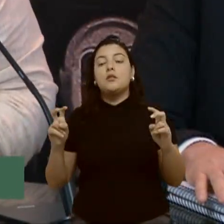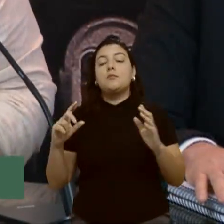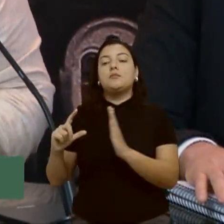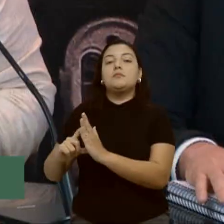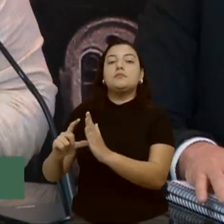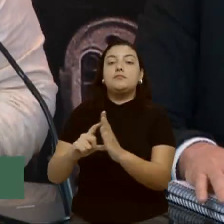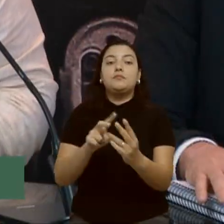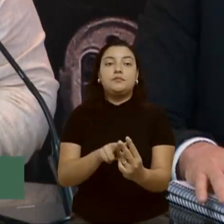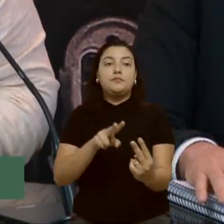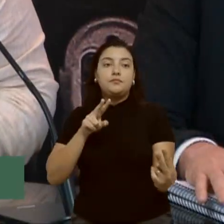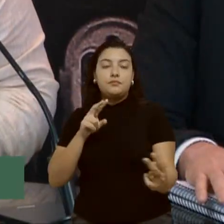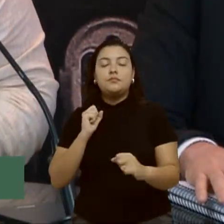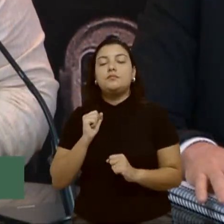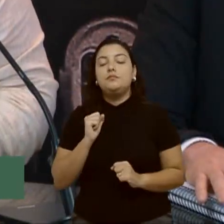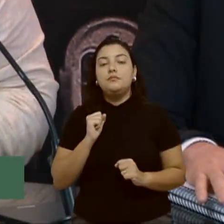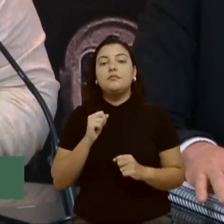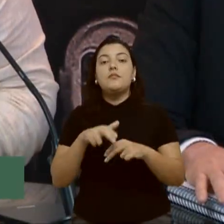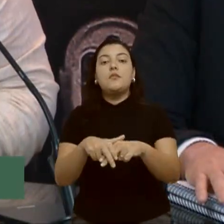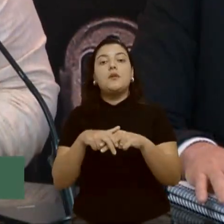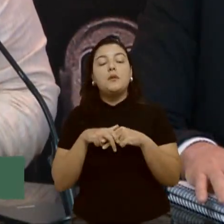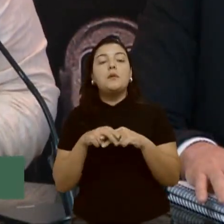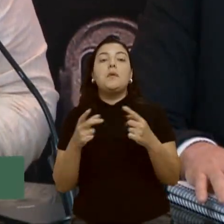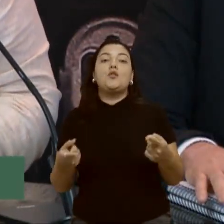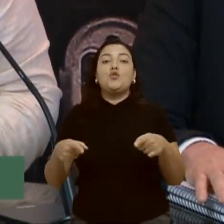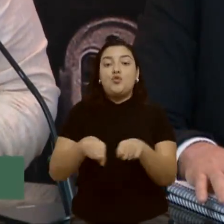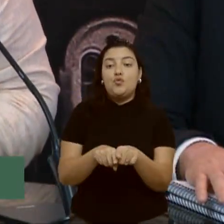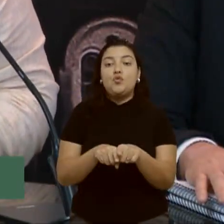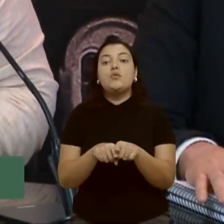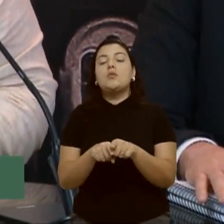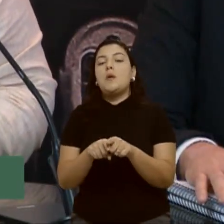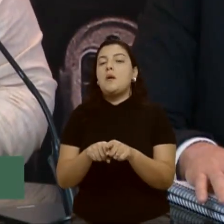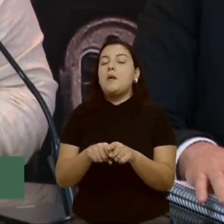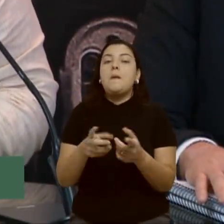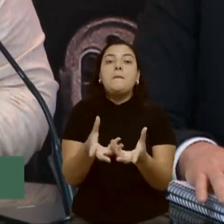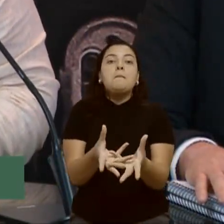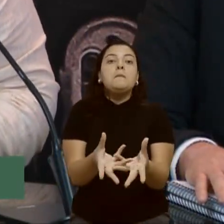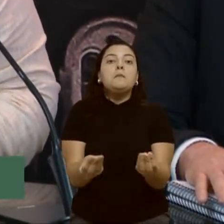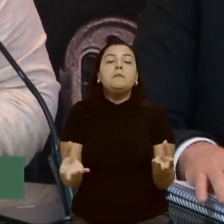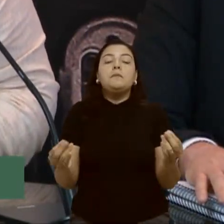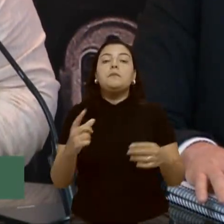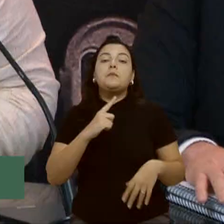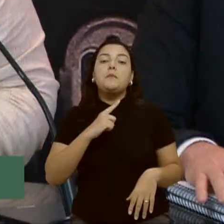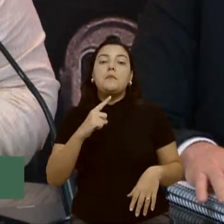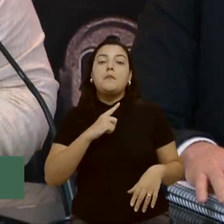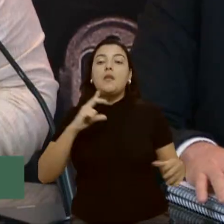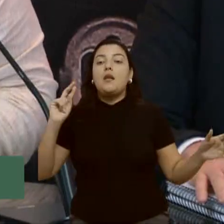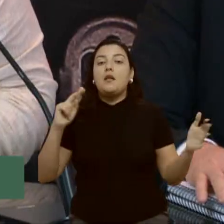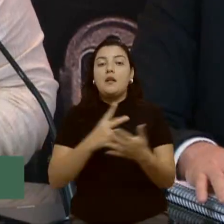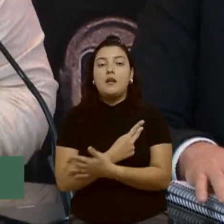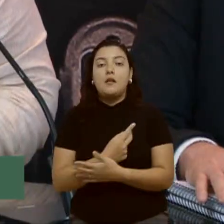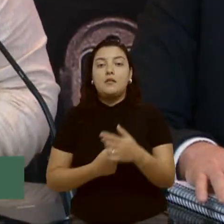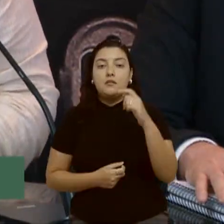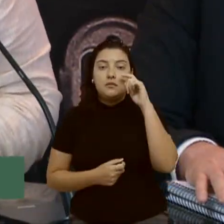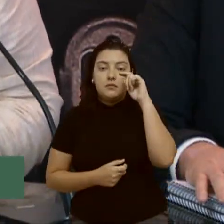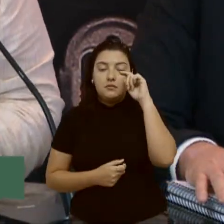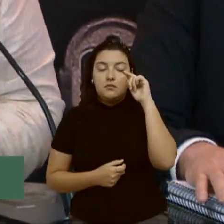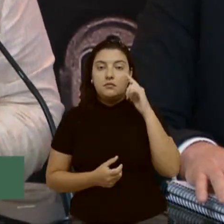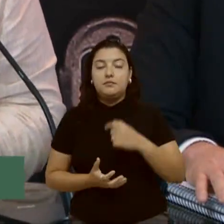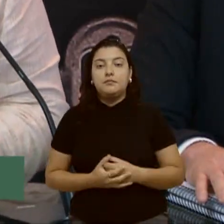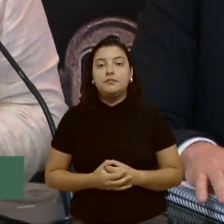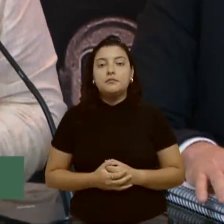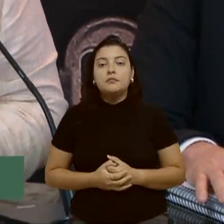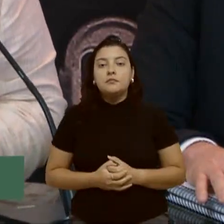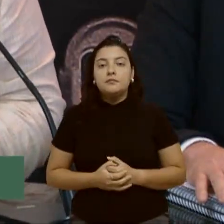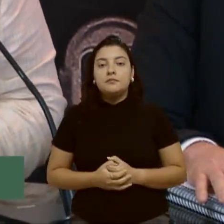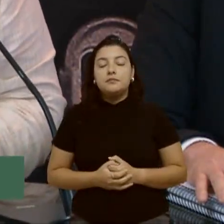também virtual. Entretanto, junto com esse grande volume de transações, surge também o desafio. A